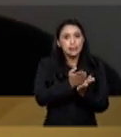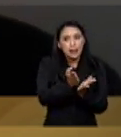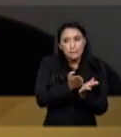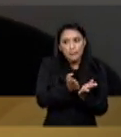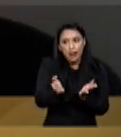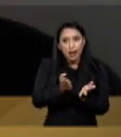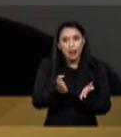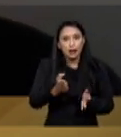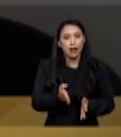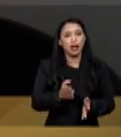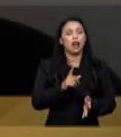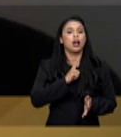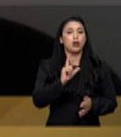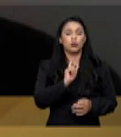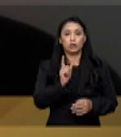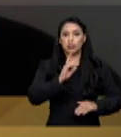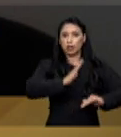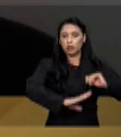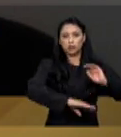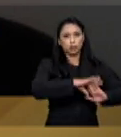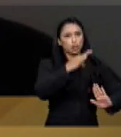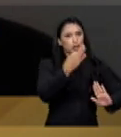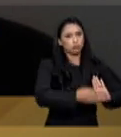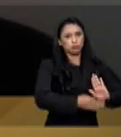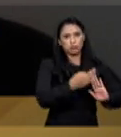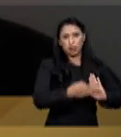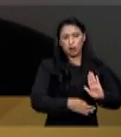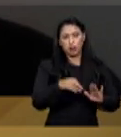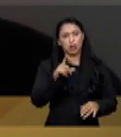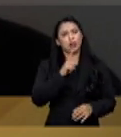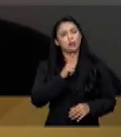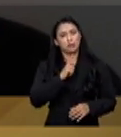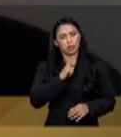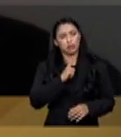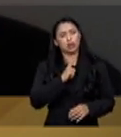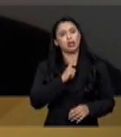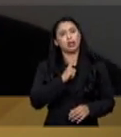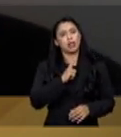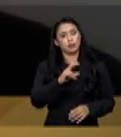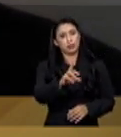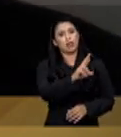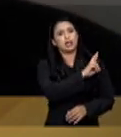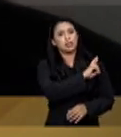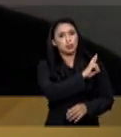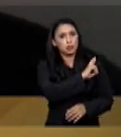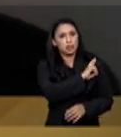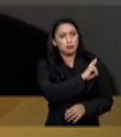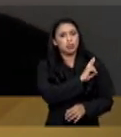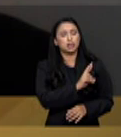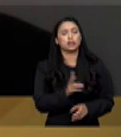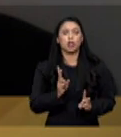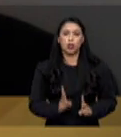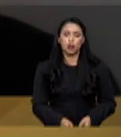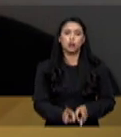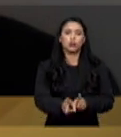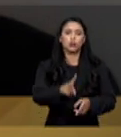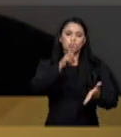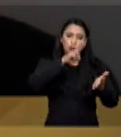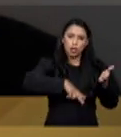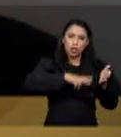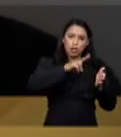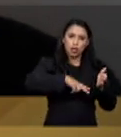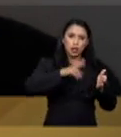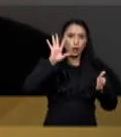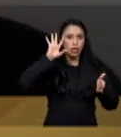relação aos não detentores de foro por prerrogativa de função. E prossigo na leitura de trechos